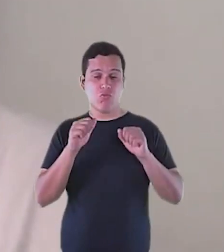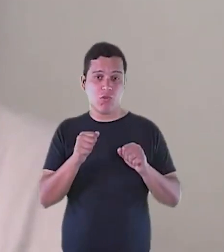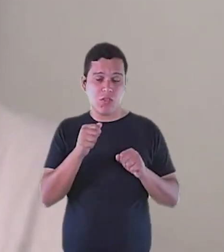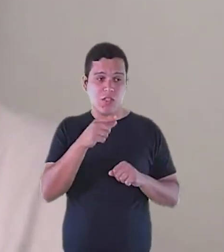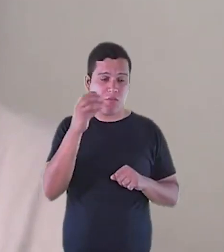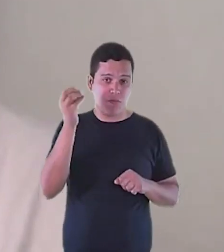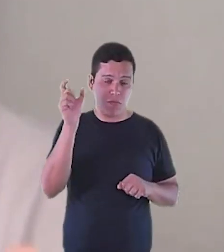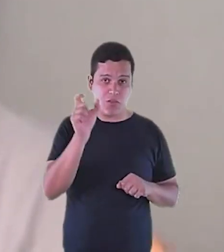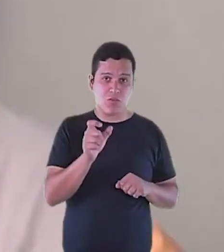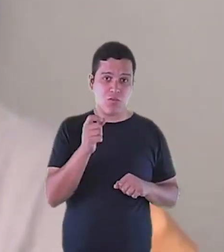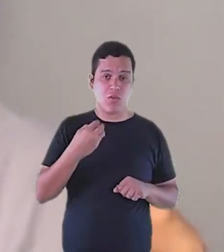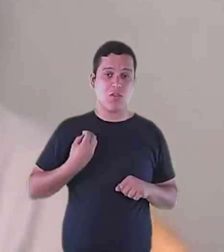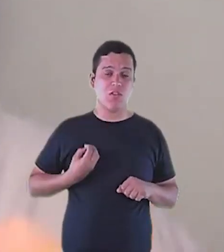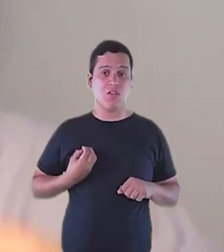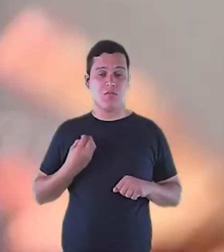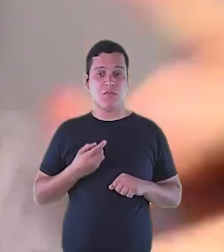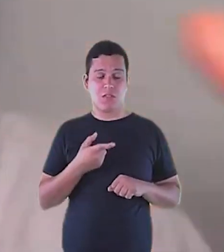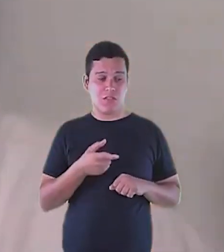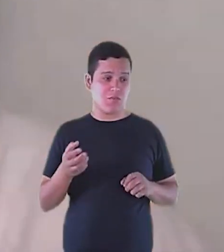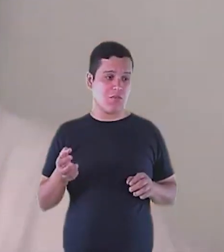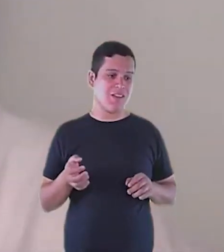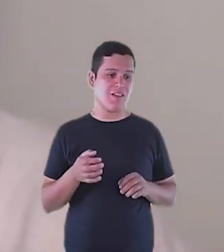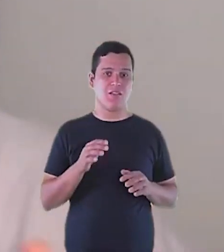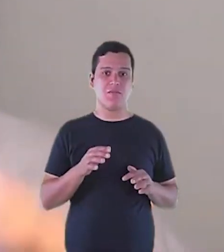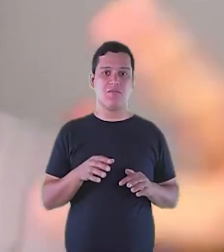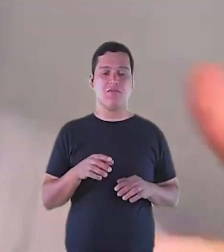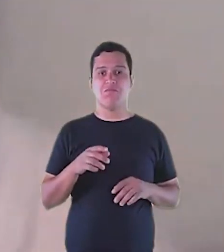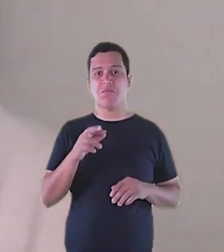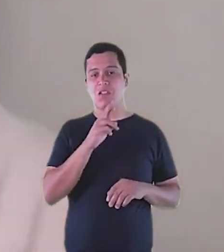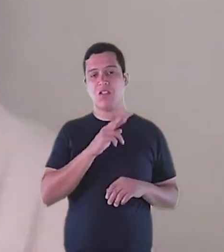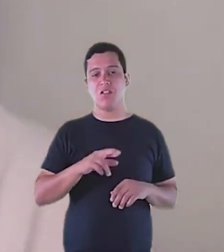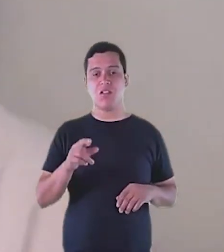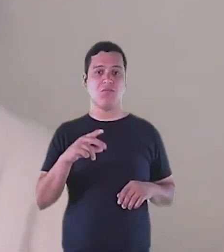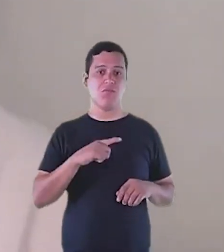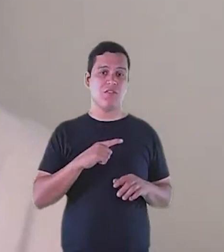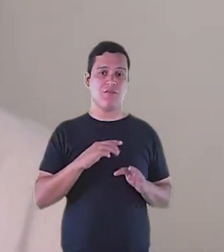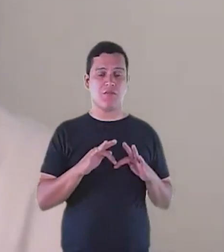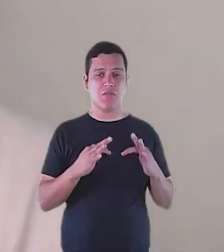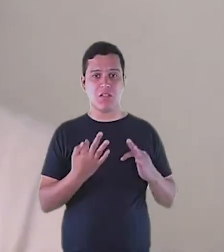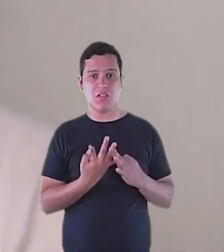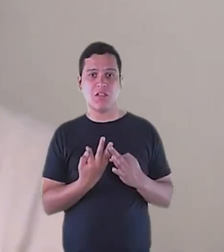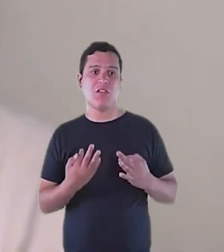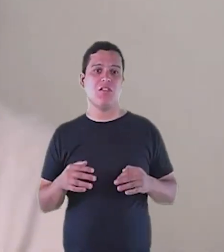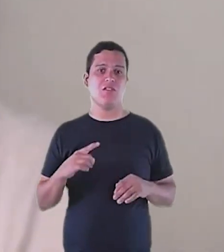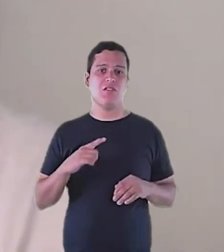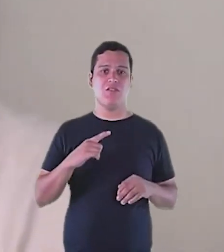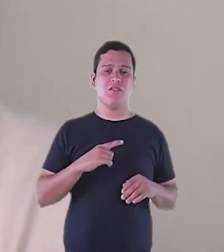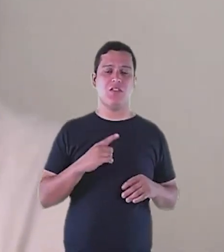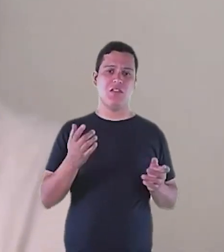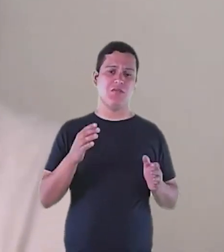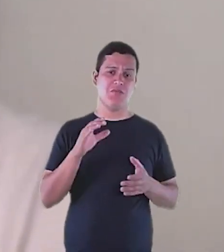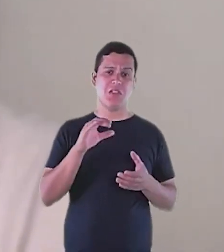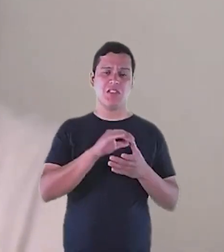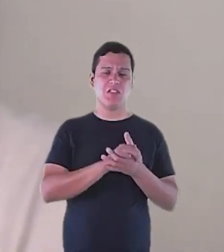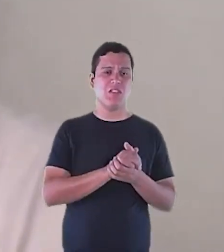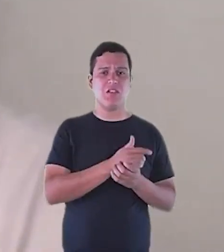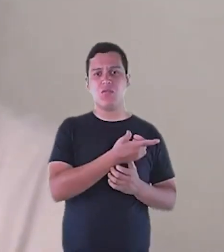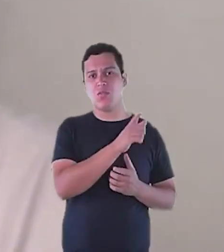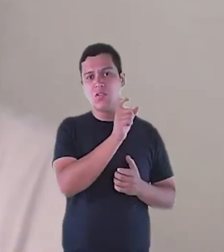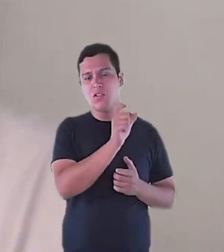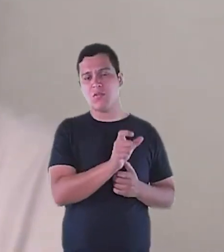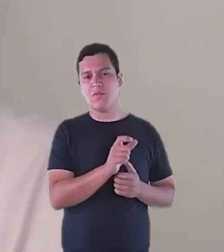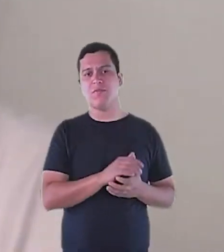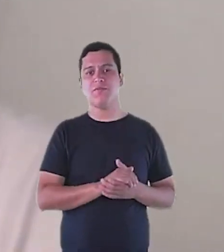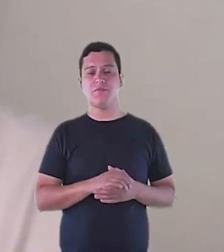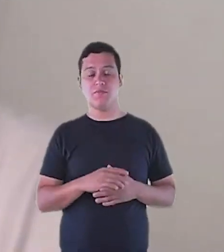religiosas, de ter alianças por parentescos, apadrinhamentos. Então, é uma coisa